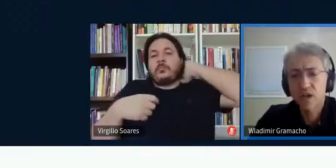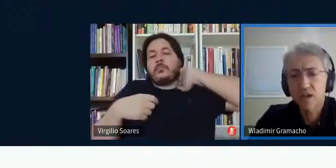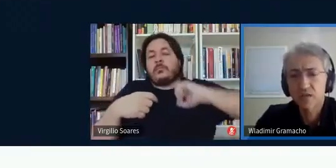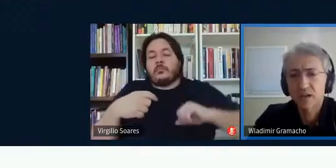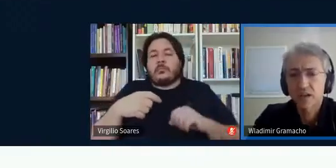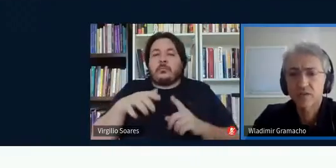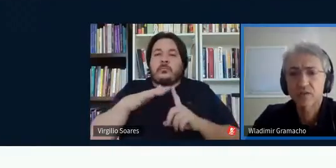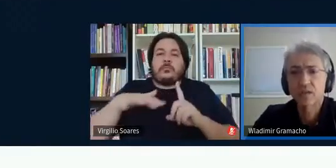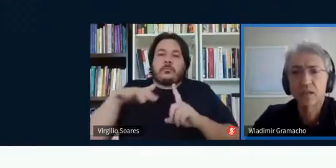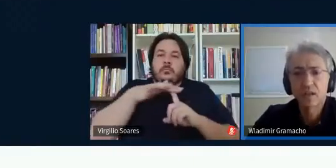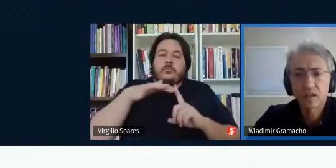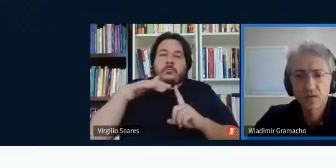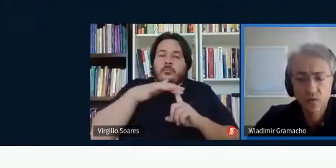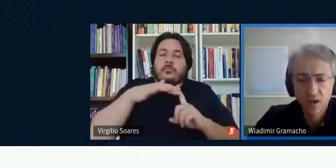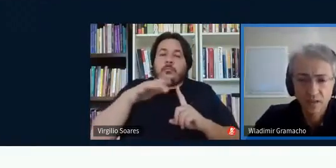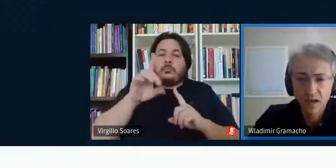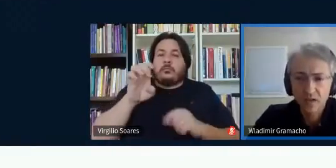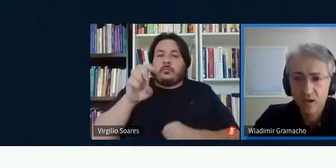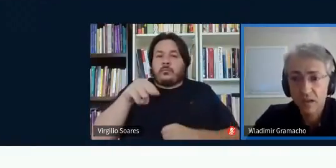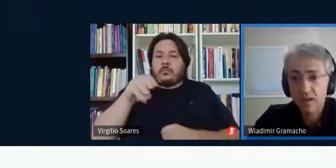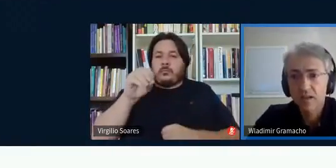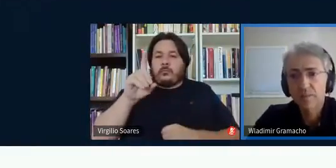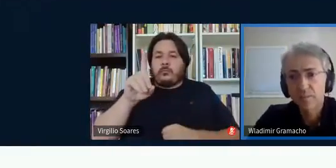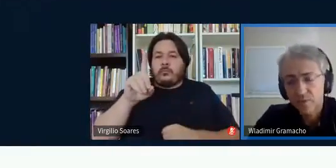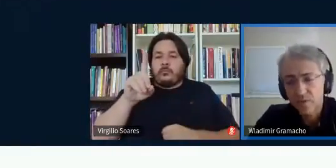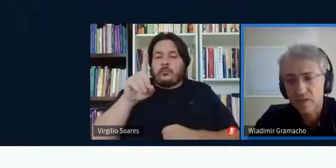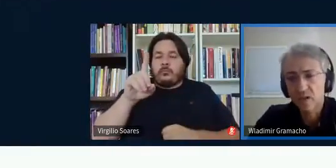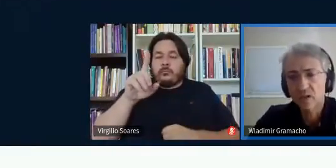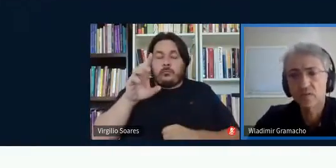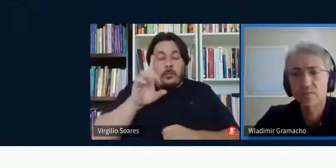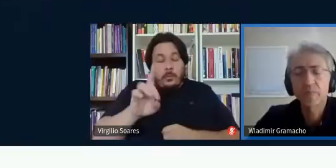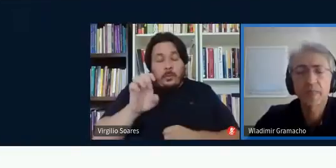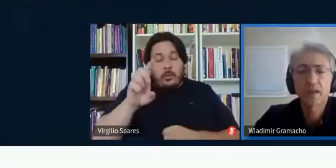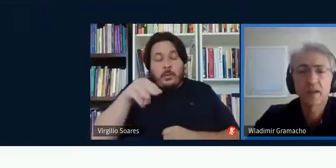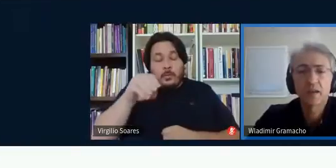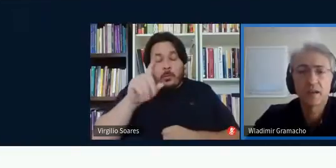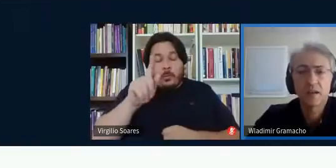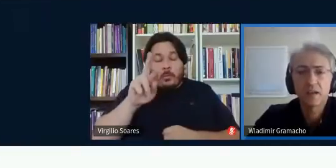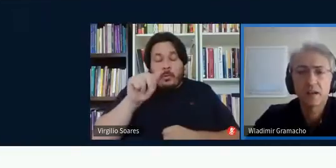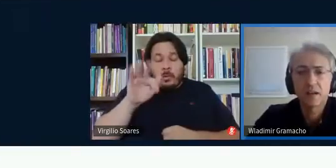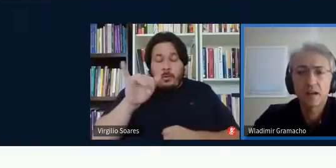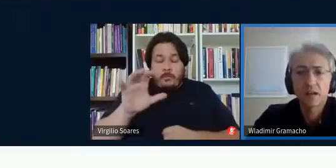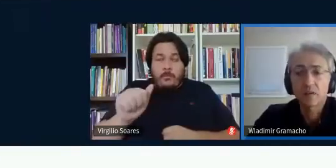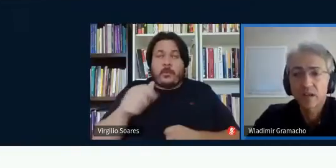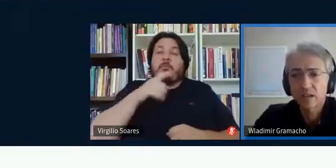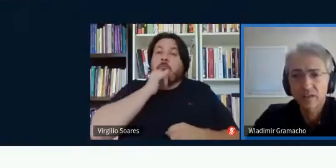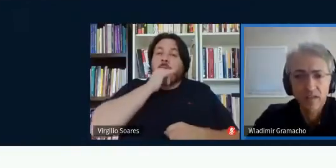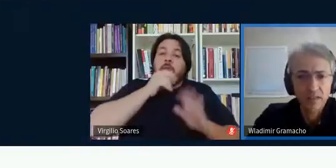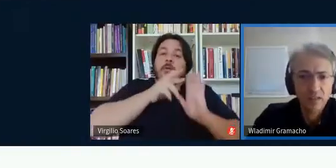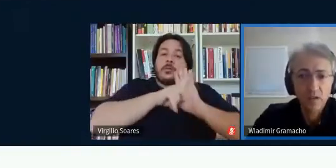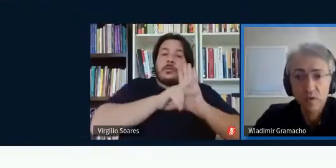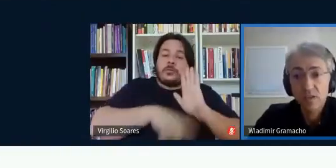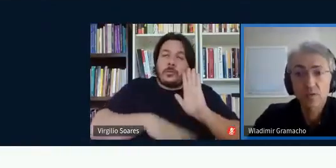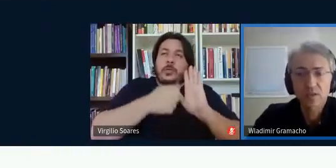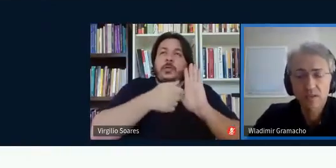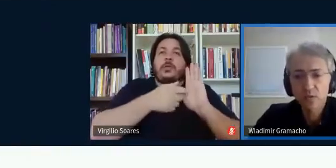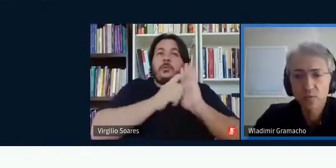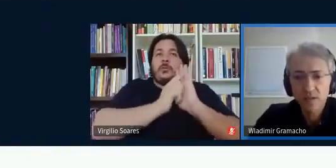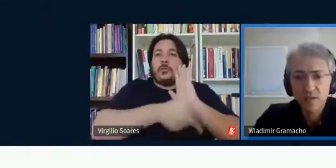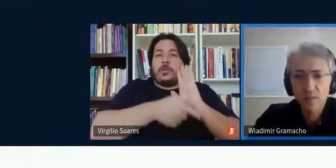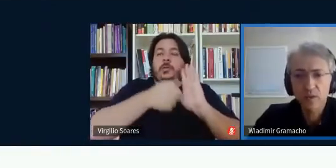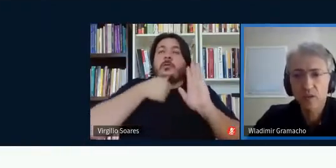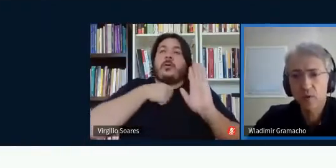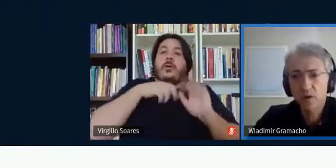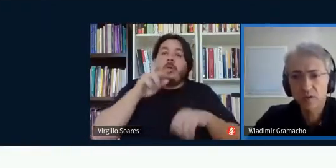como gênero, idade, escolaridade, renda, profissão, a unidade da federação, a situação